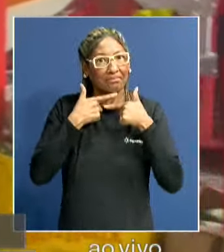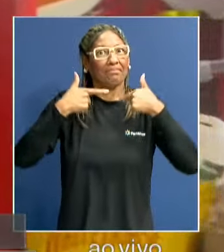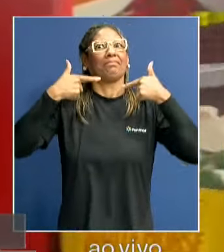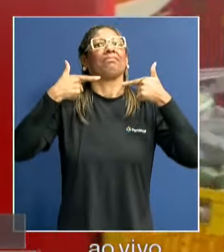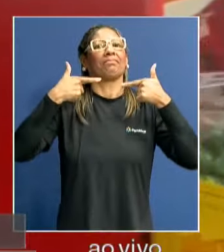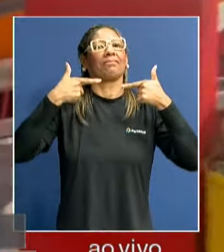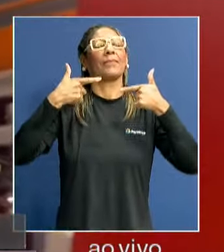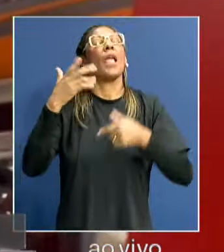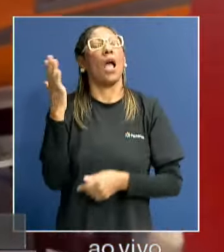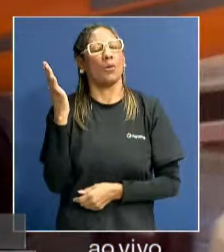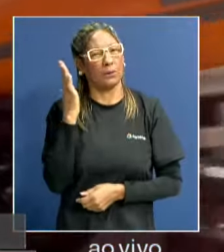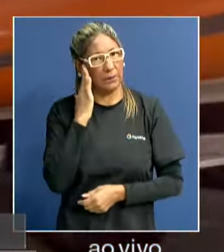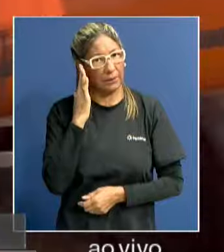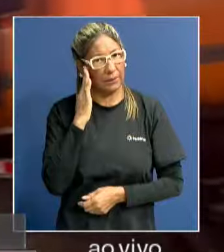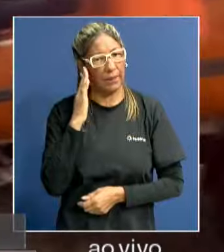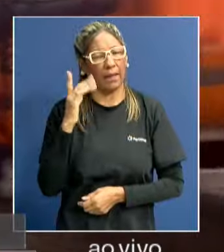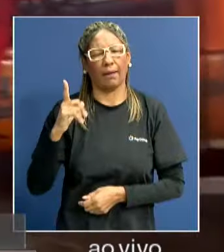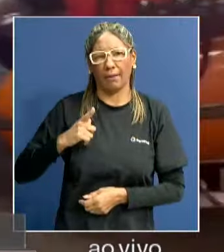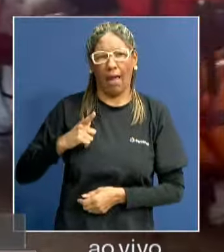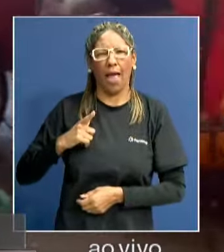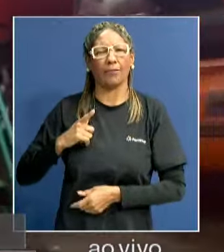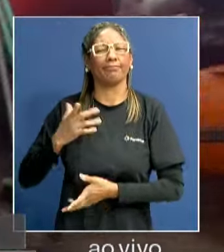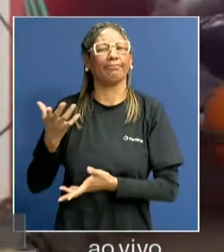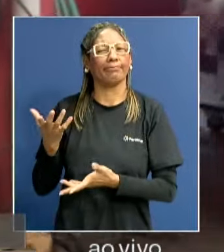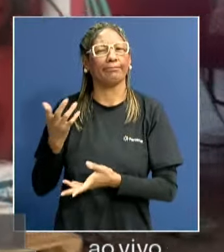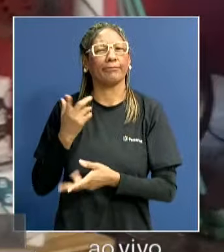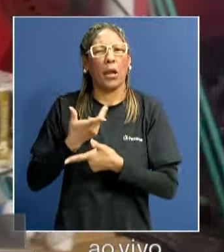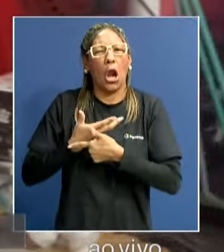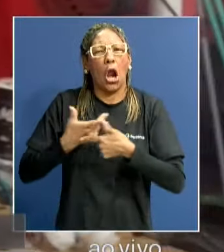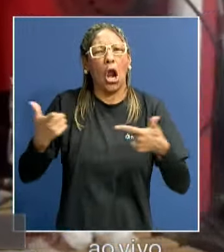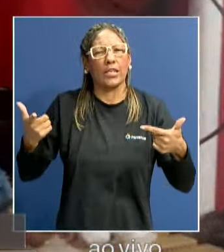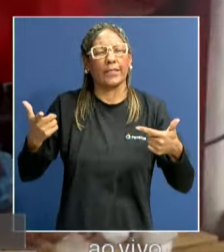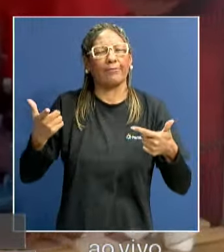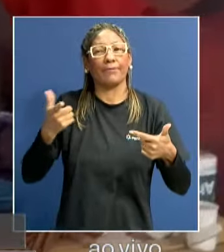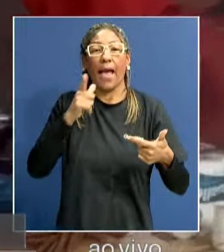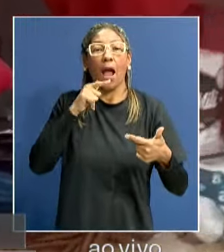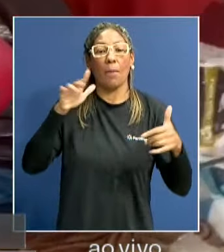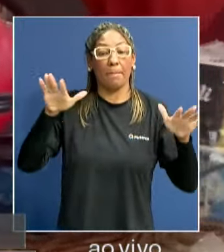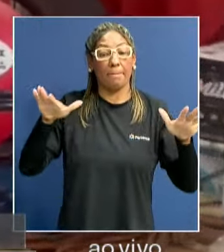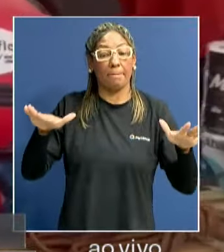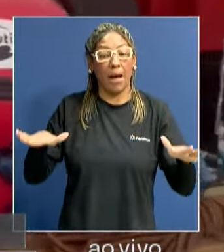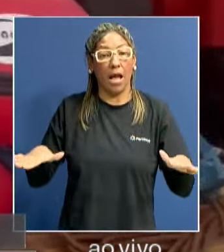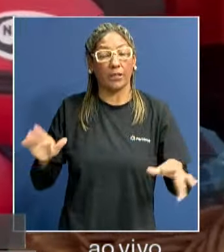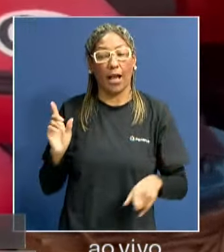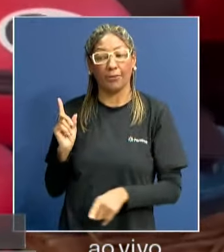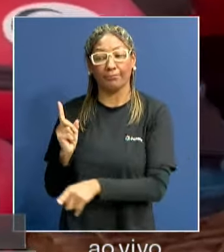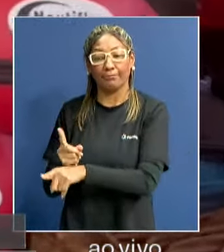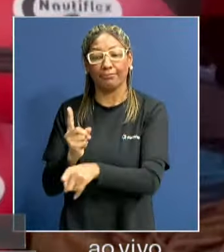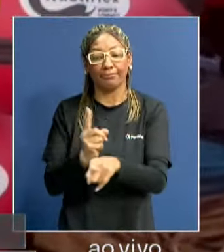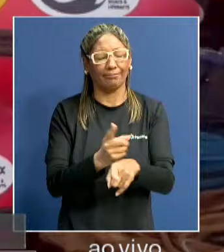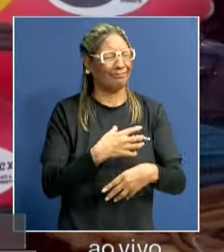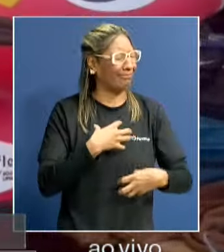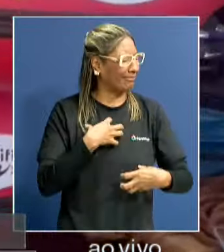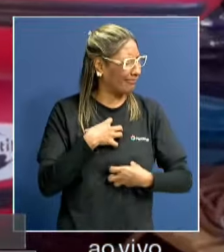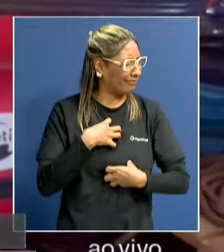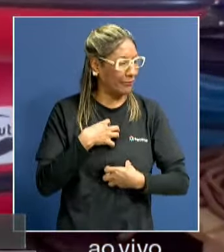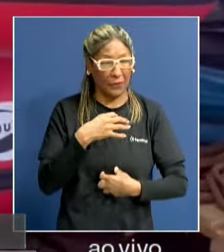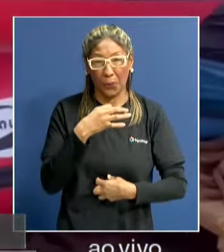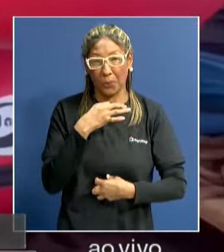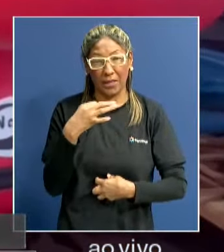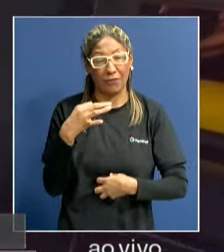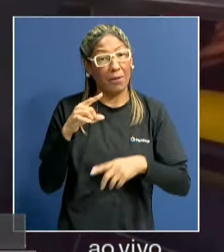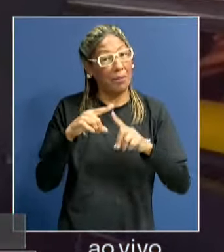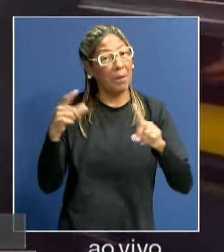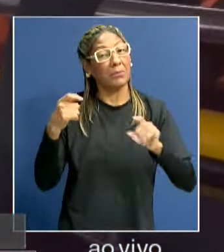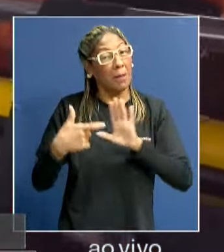eu sei, tem muita coisa que será descoberta quando as águas baixarem, né, coisas tristes, mas a gente